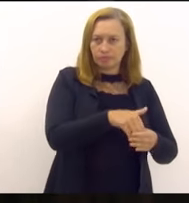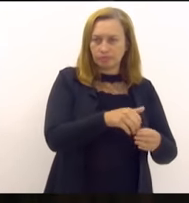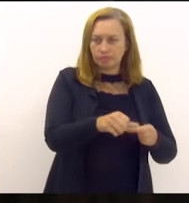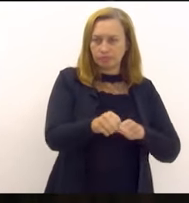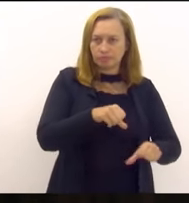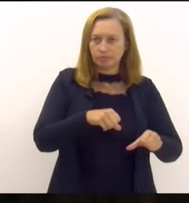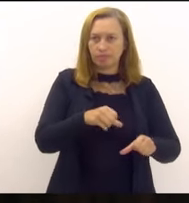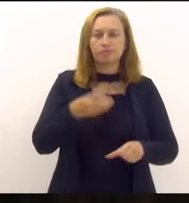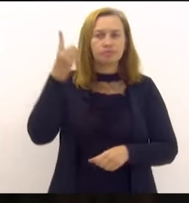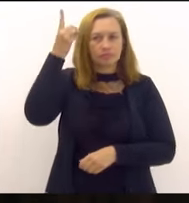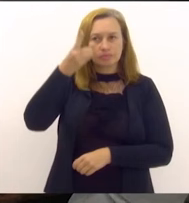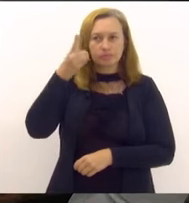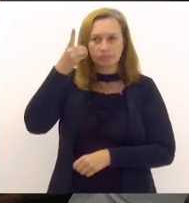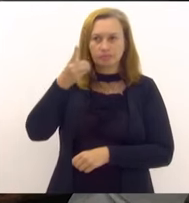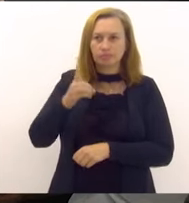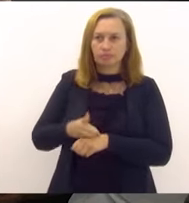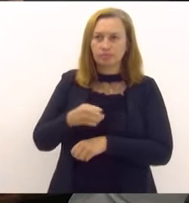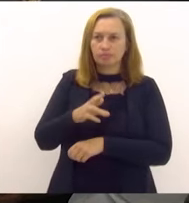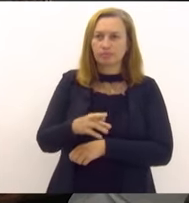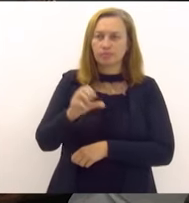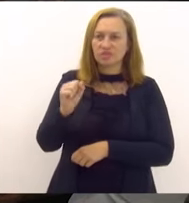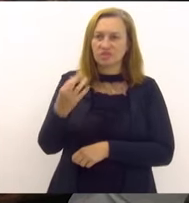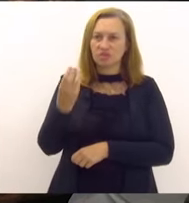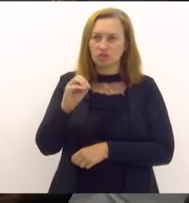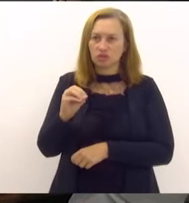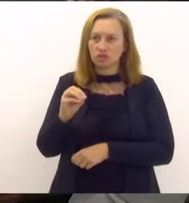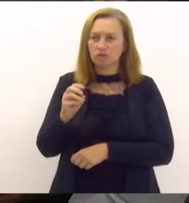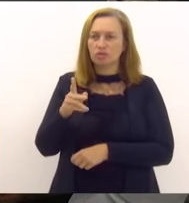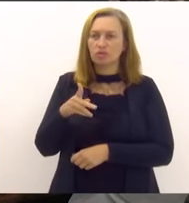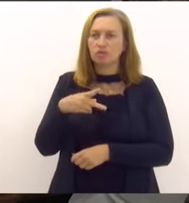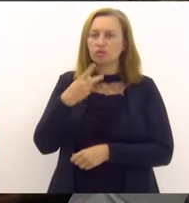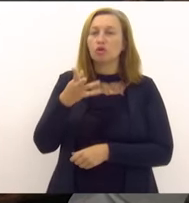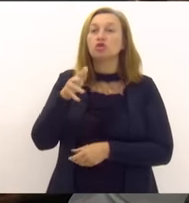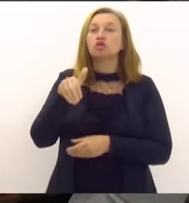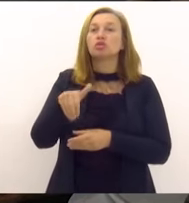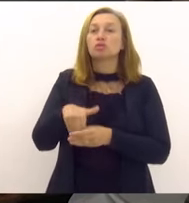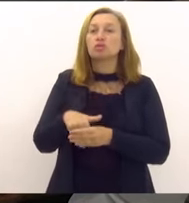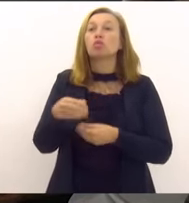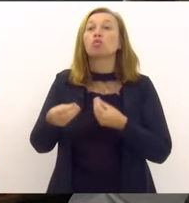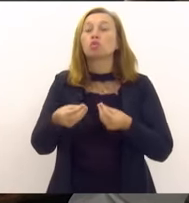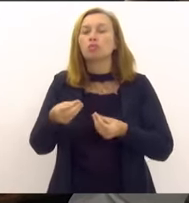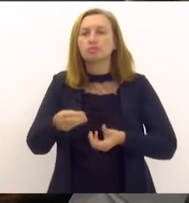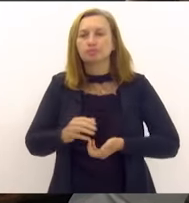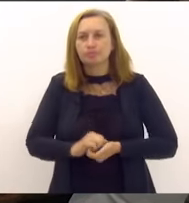Serginho, como vota? Vê se fala aí, ó, seu microfone na tua frente.